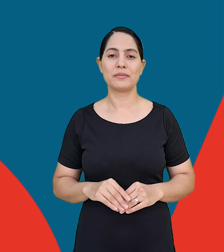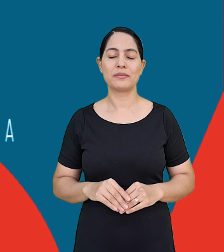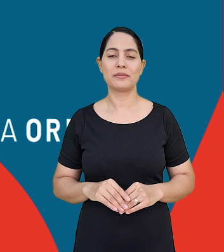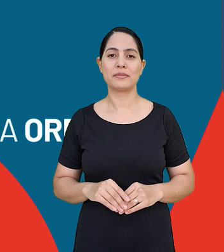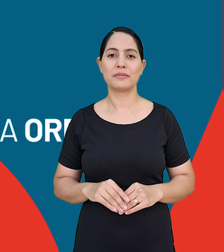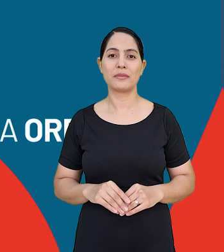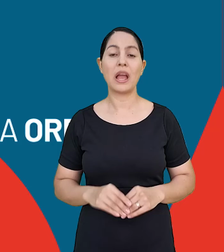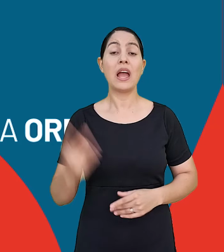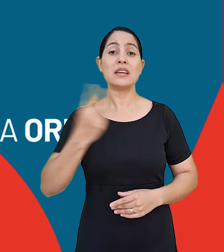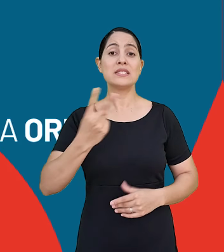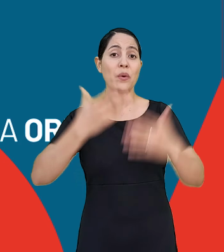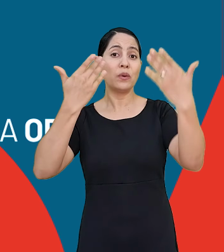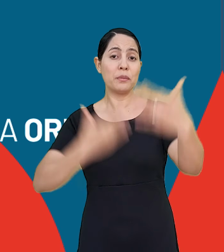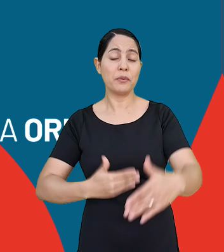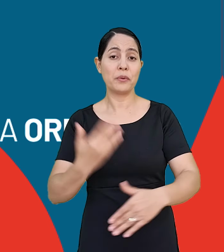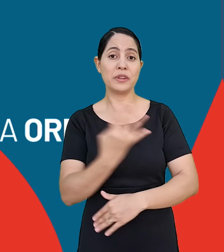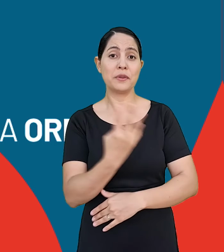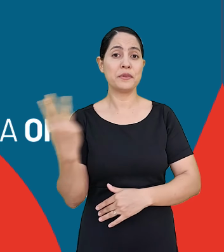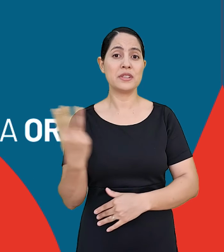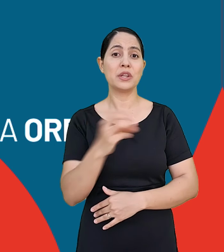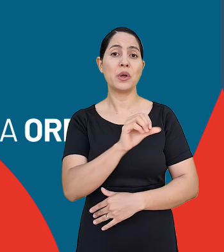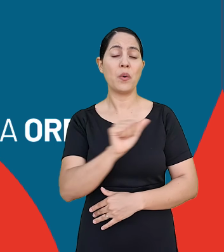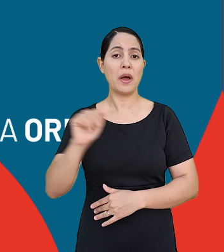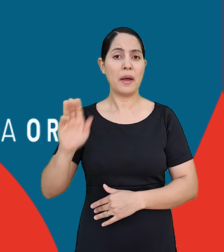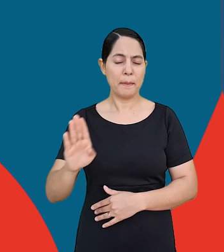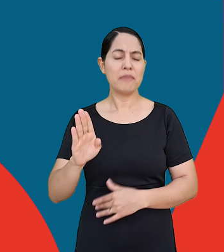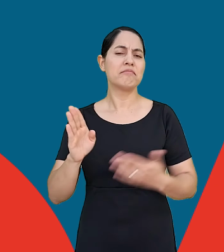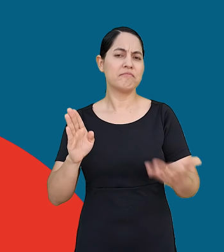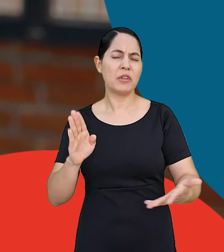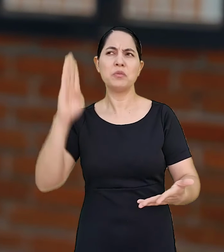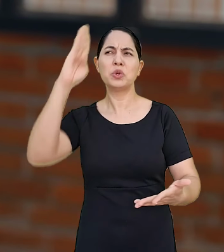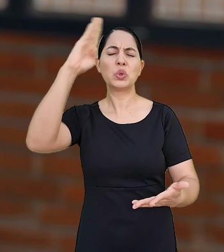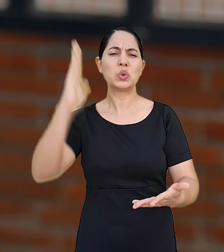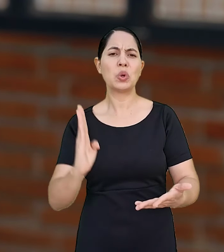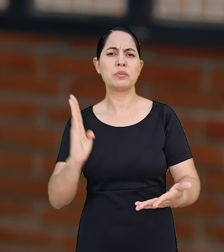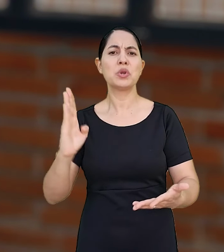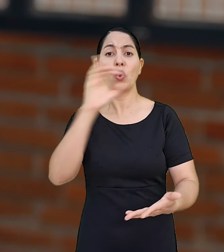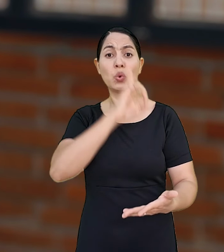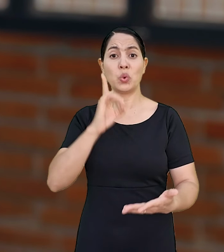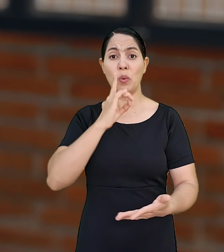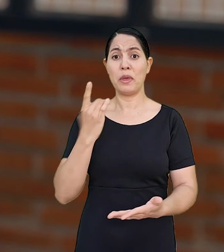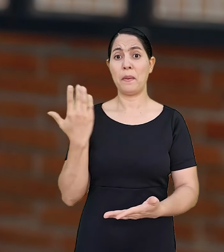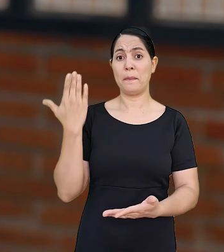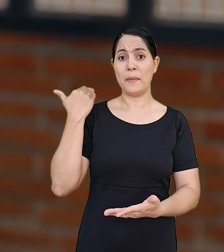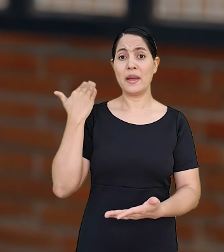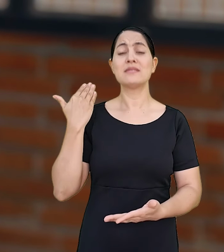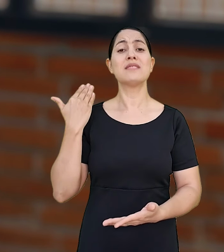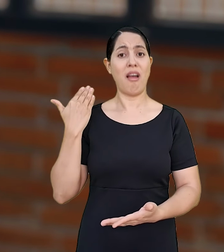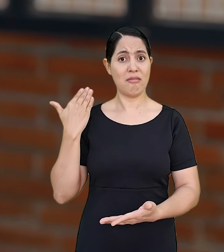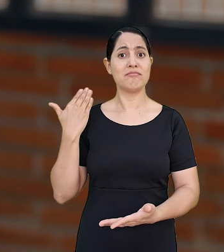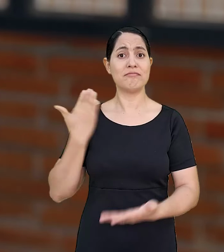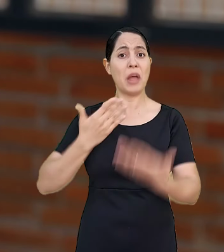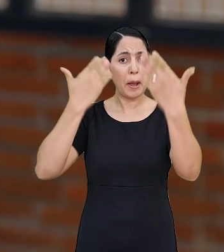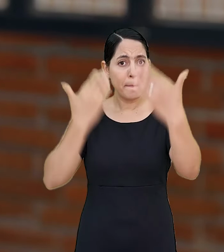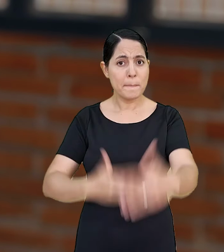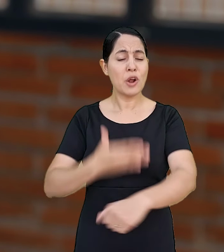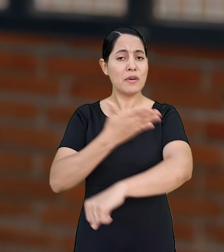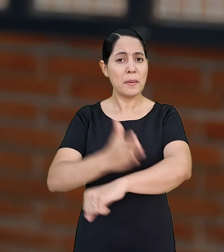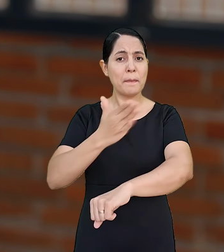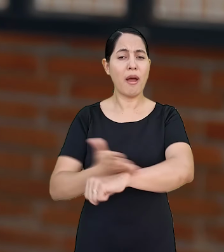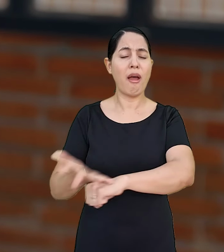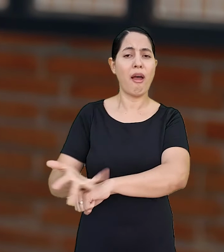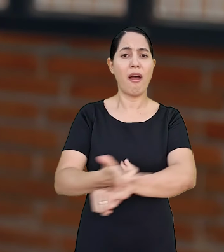A segunda fase do 43º Exame de Ordem Unificado aconteceu no último domingo, com a prova prático-profissional.